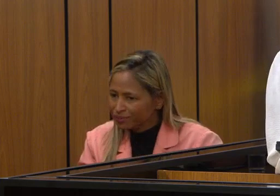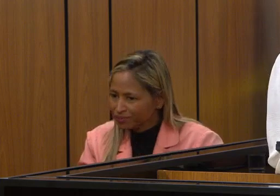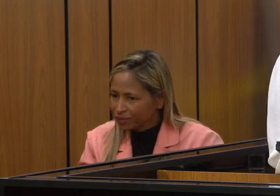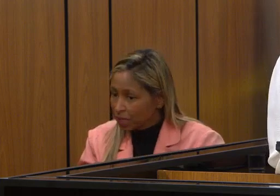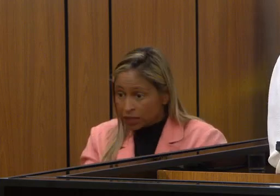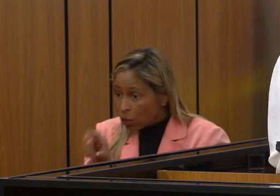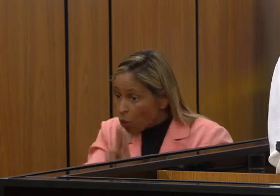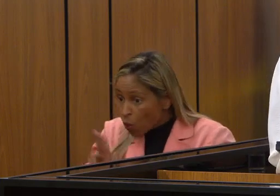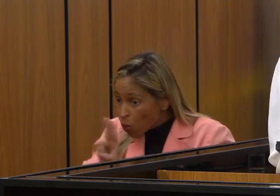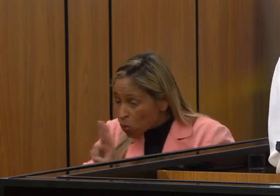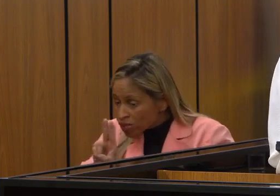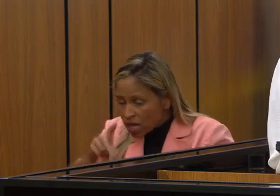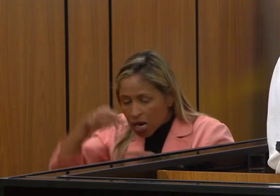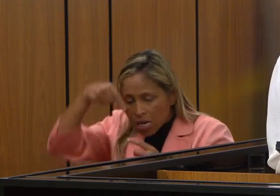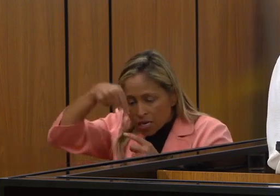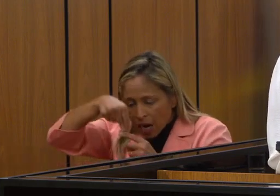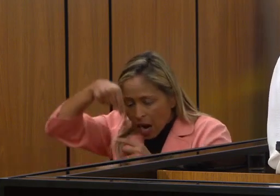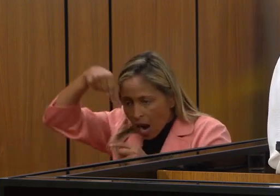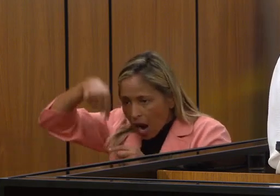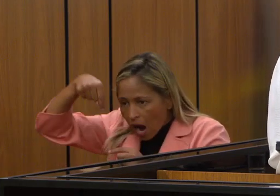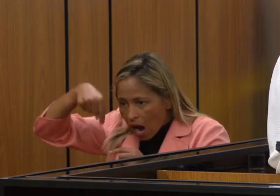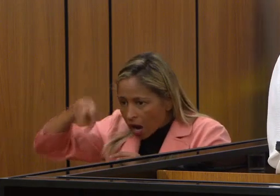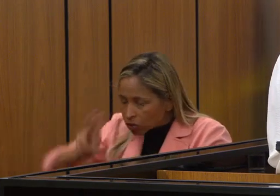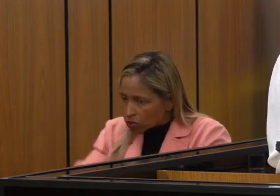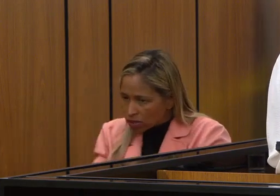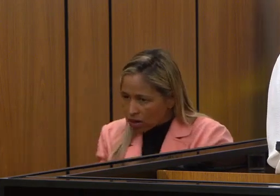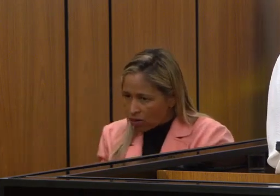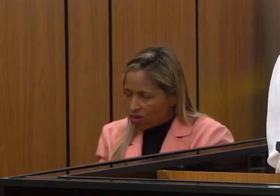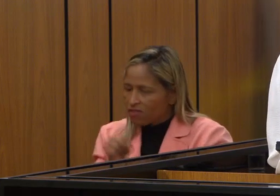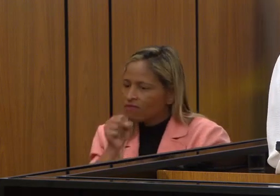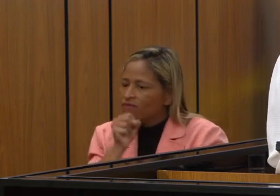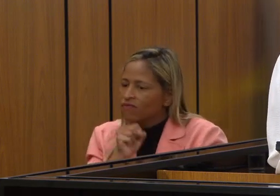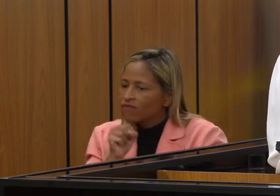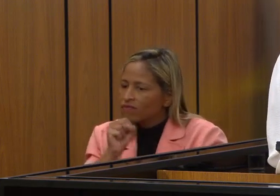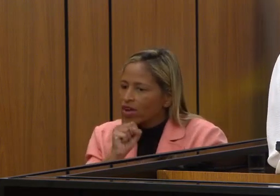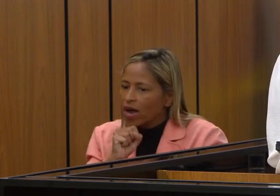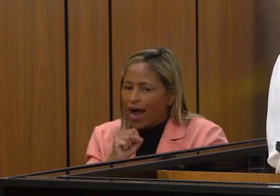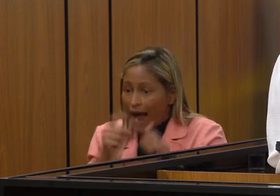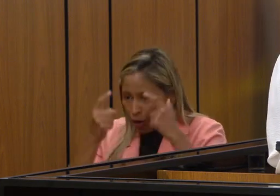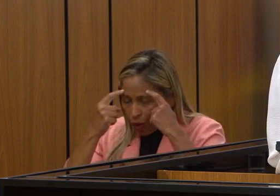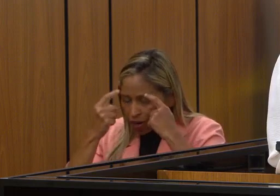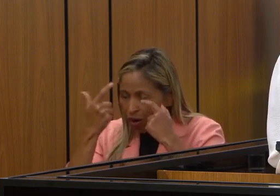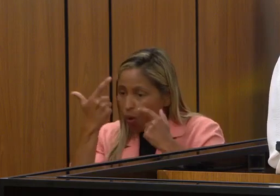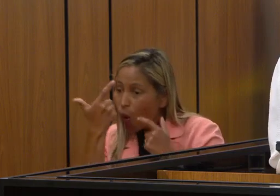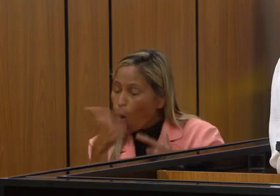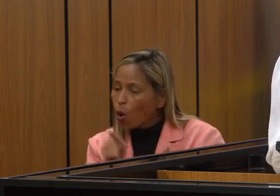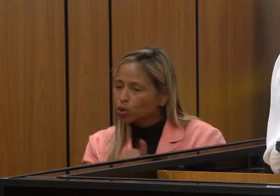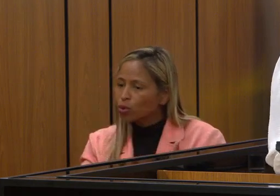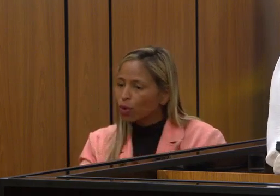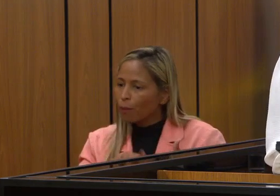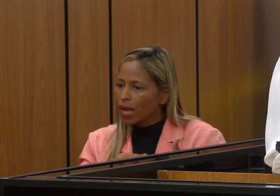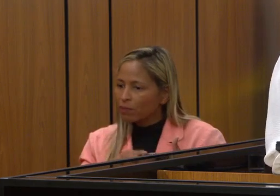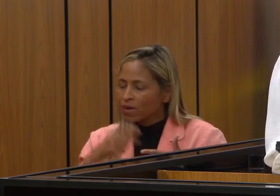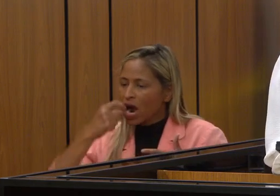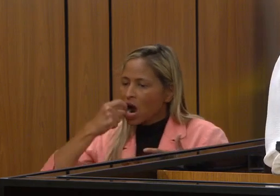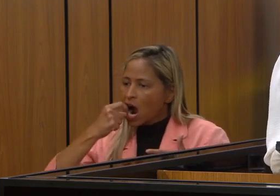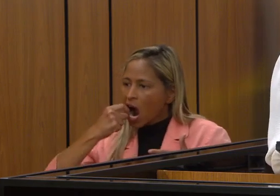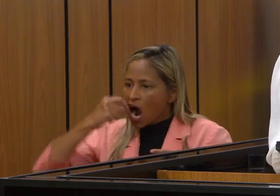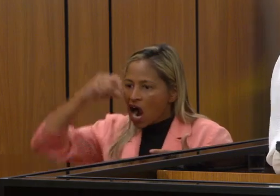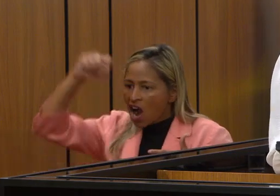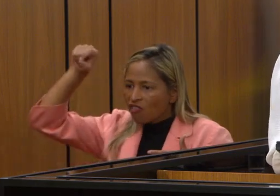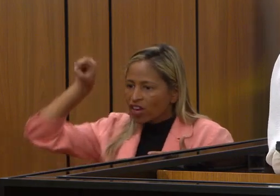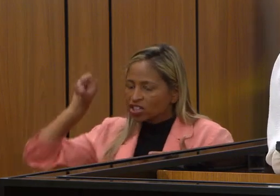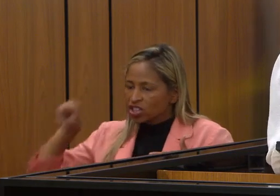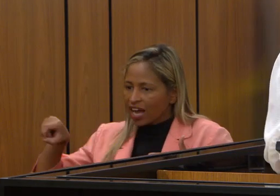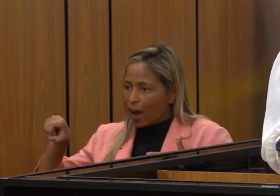usa mais esse tipo de implante é um outro problema que o dentista tá tendo porque ele agora tem que retirar os que estão na minha boca